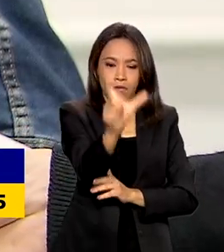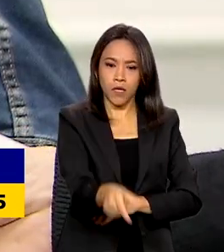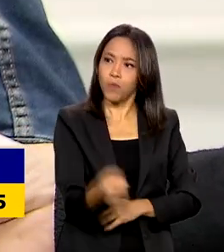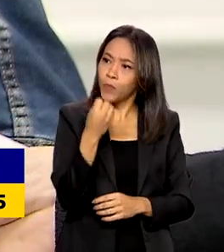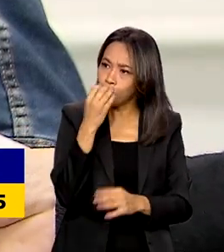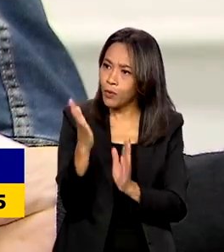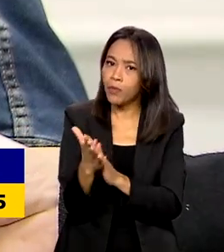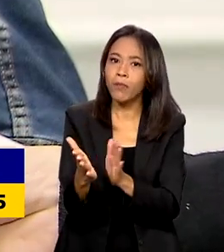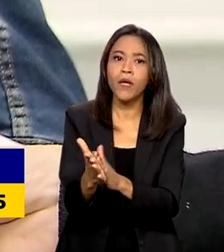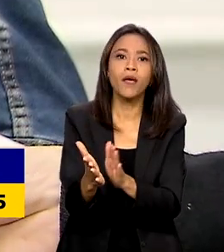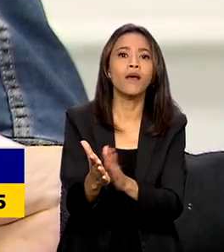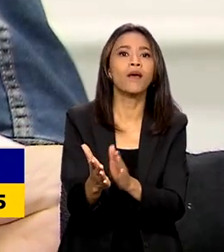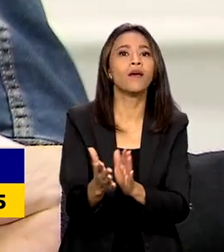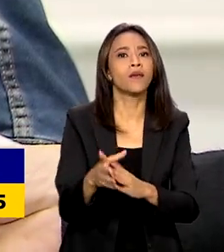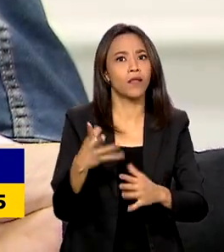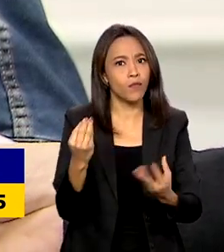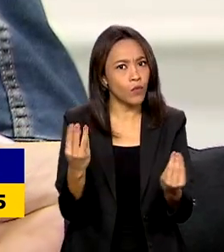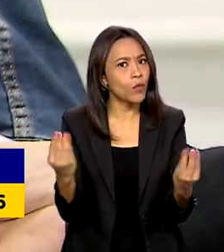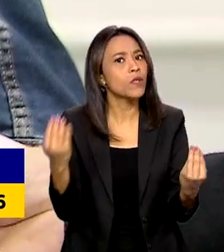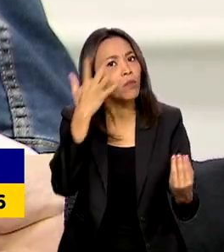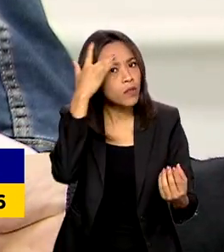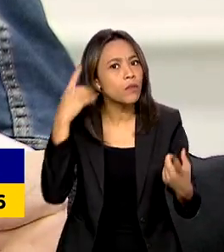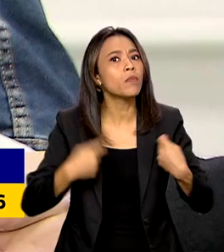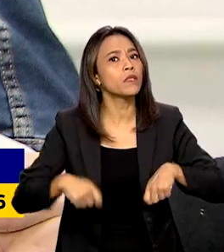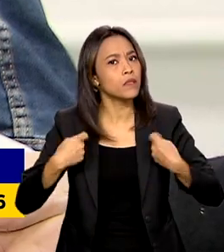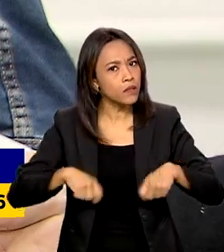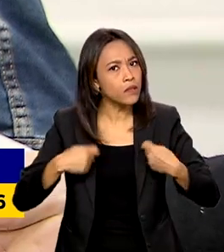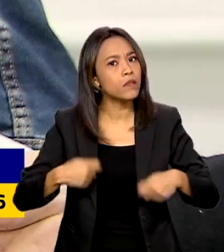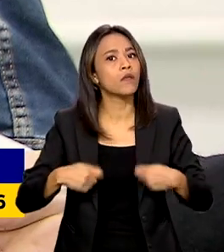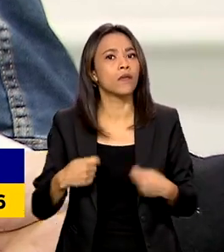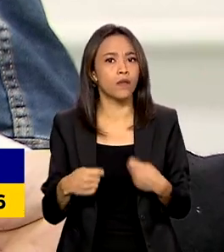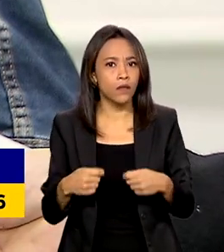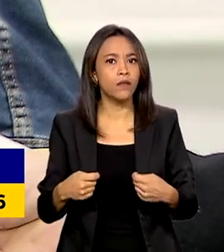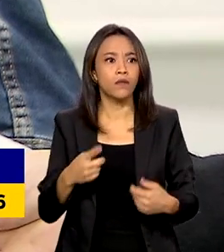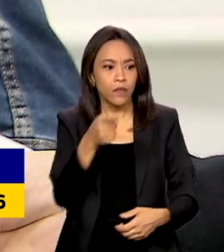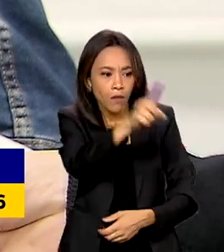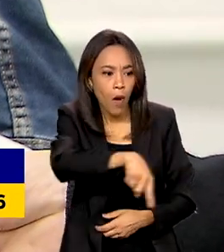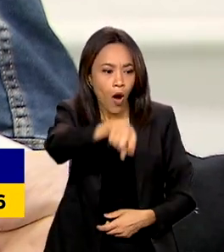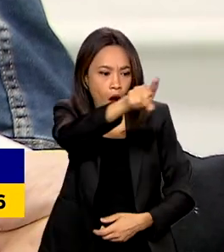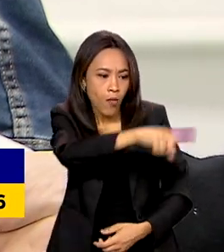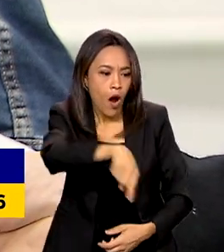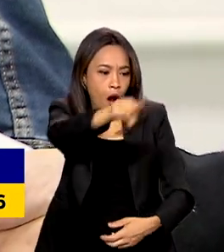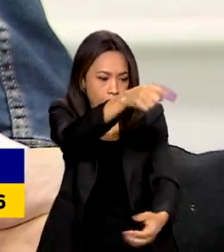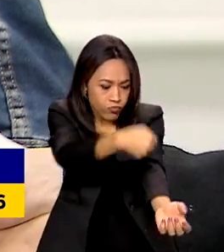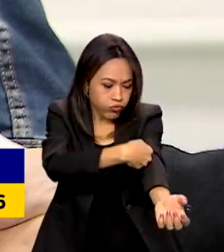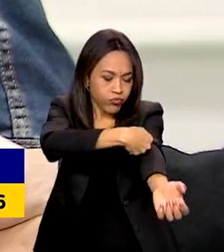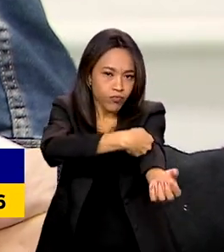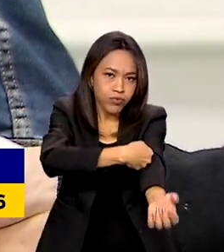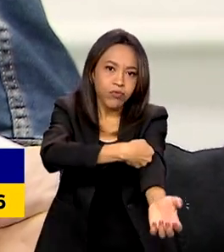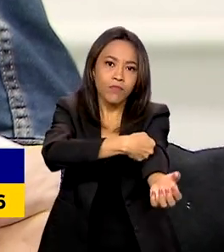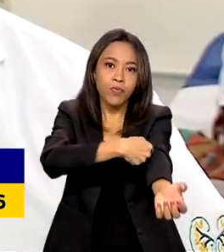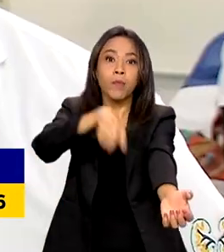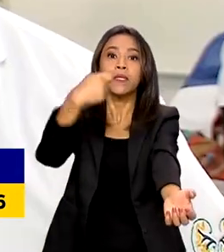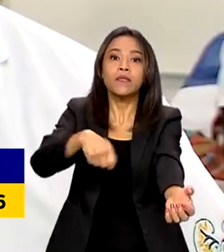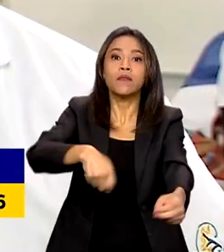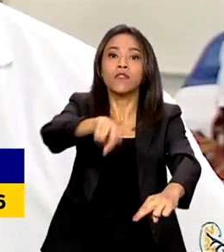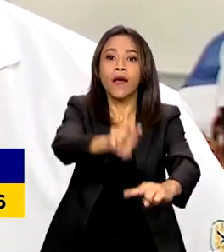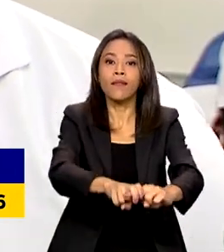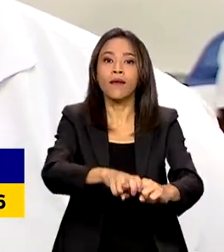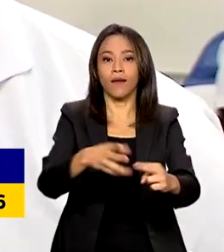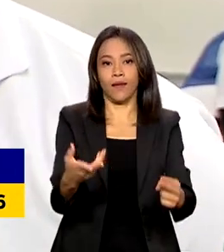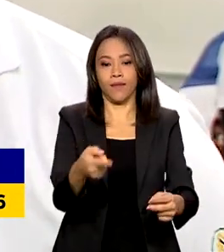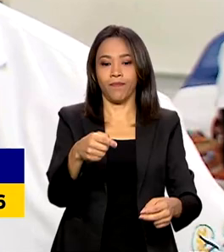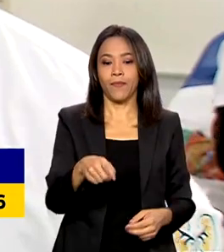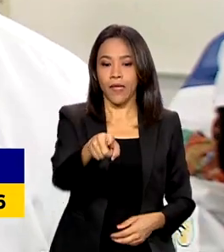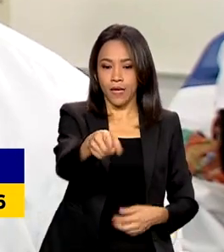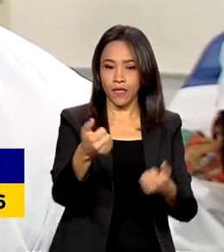bem, porque tem muita gente precisando, né? Tem gente precisando da máquina, precisando de cadeira. Essa